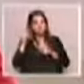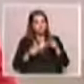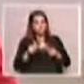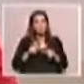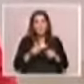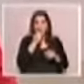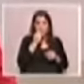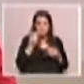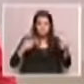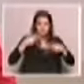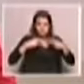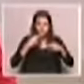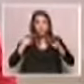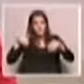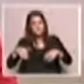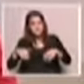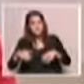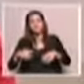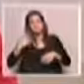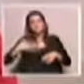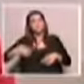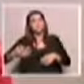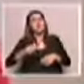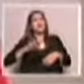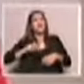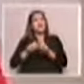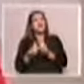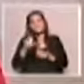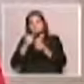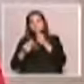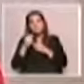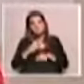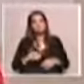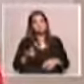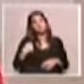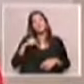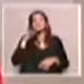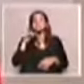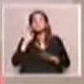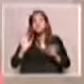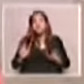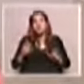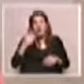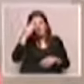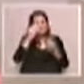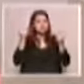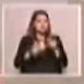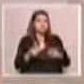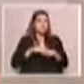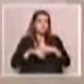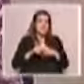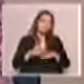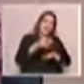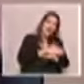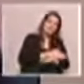a refeição com um bocadinho de queijo diariamente. Eu acho que eu não tenho, não consigo encontrar dons... Há pessoas que começam, há pessoas que